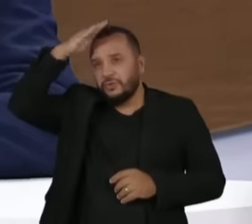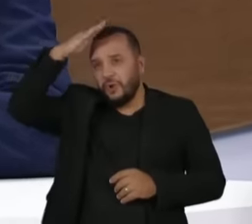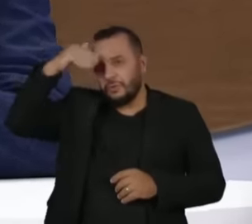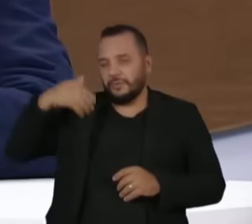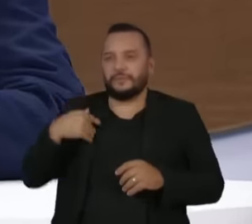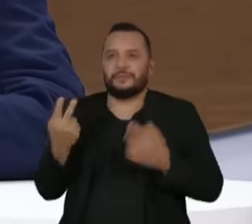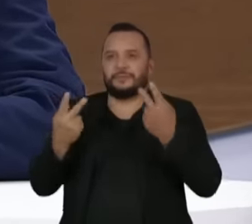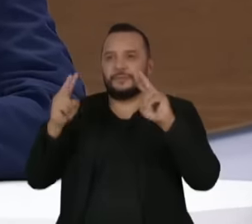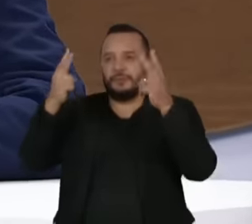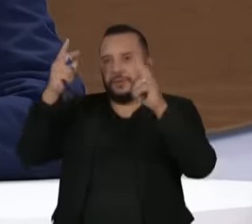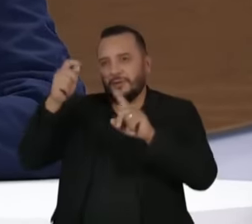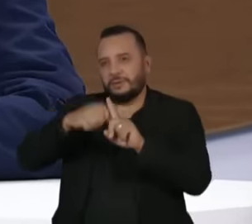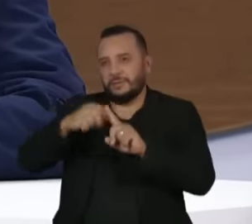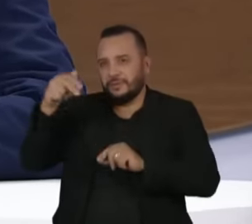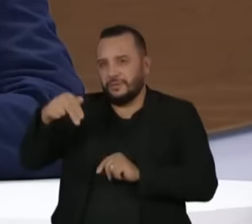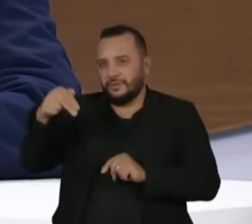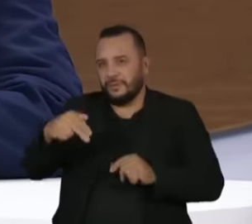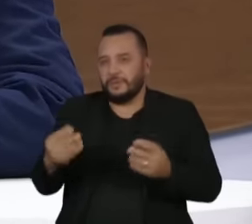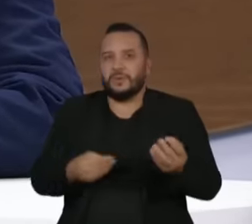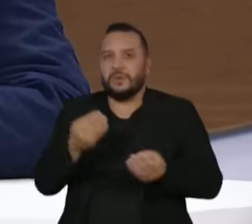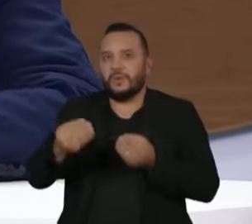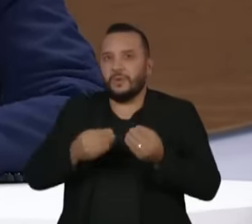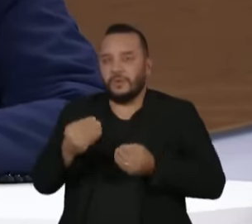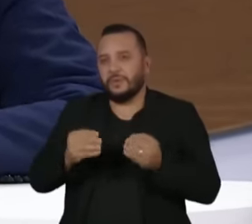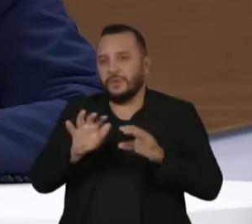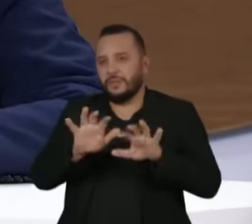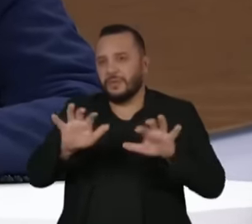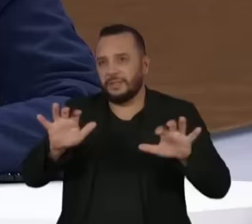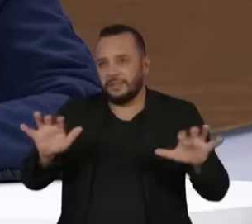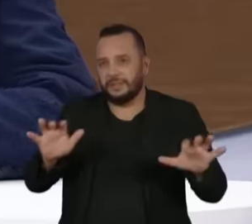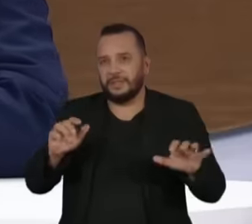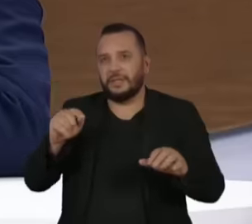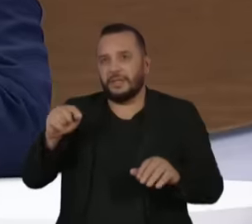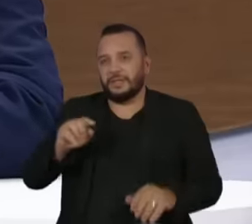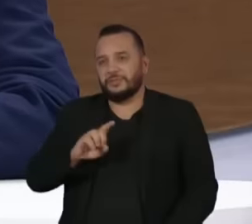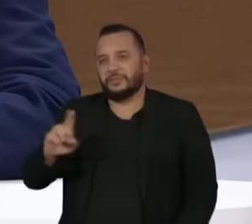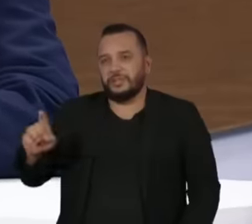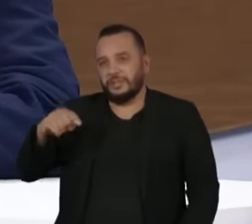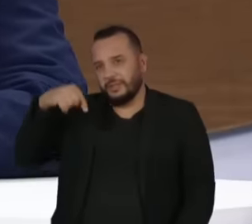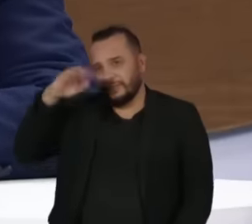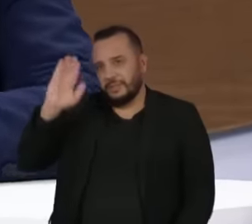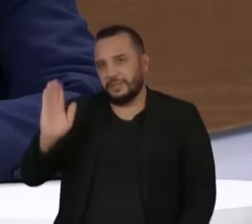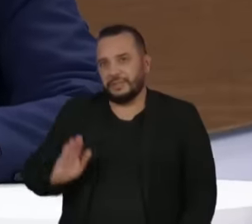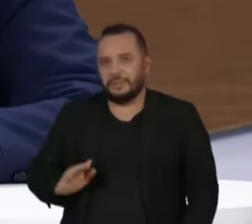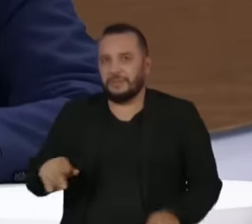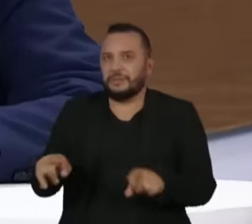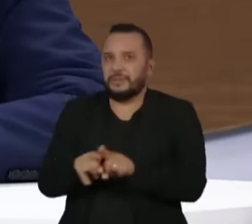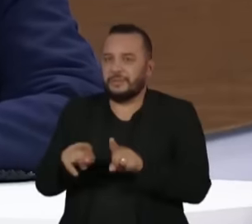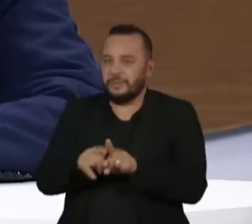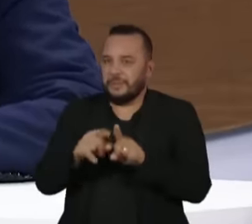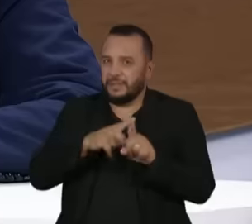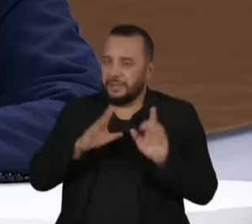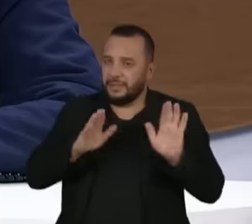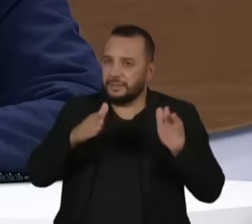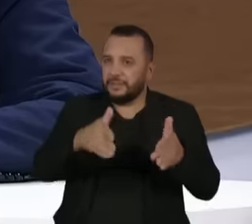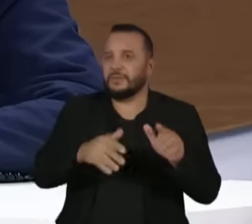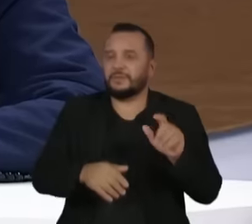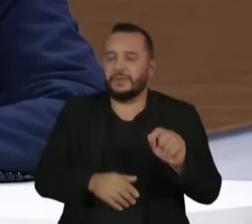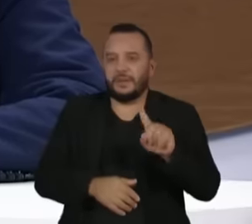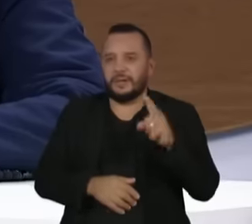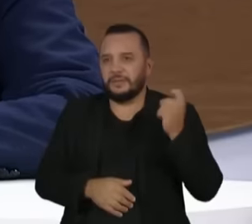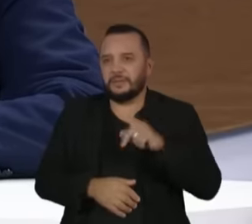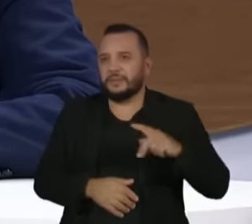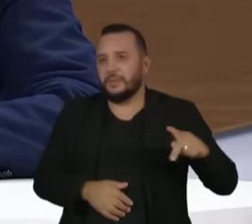novembro, qual é o impacto político que isso vai ter para a direita brasileira, mais, de maneira mais geral, e mais especificamente para o